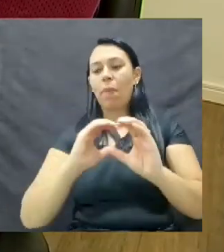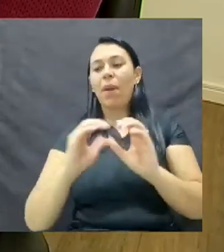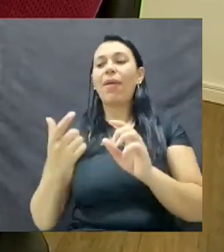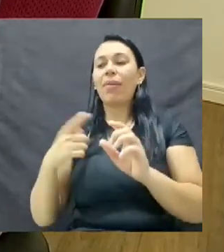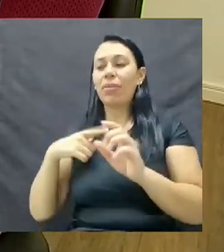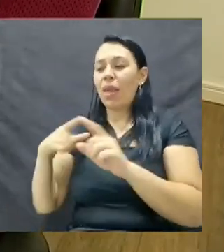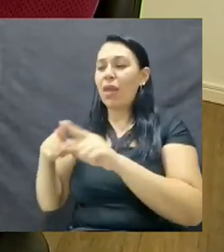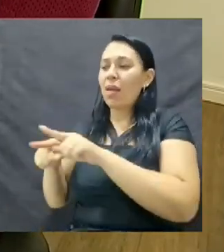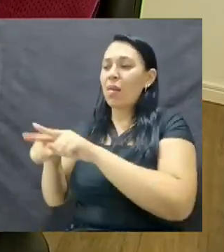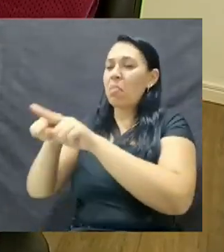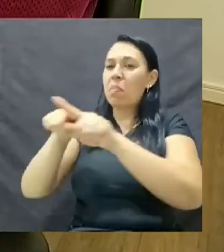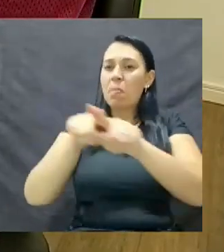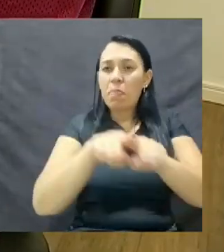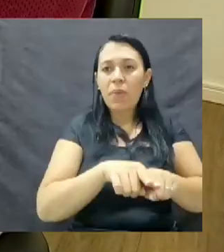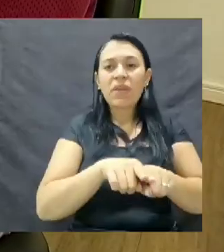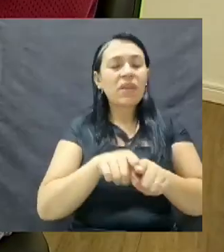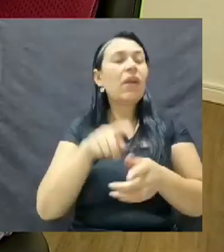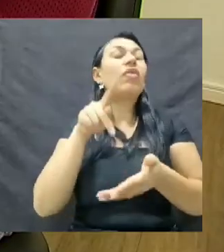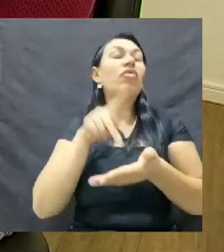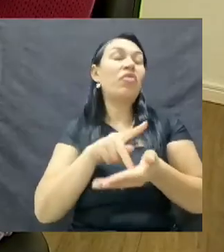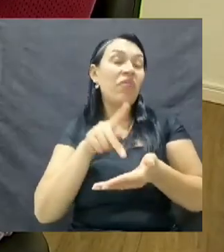você falou na abertura, é uma grande empresa,